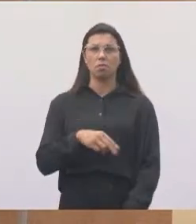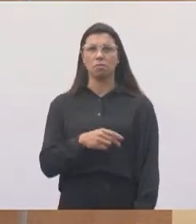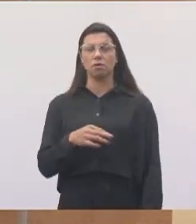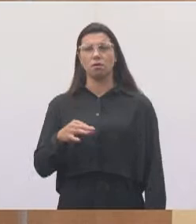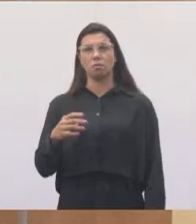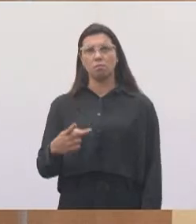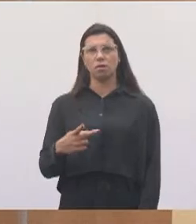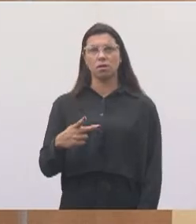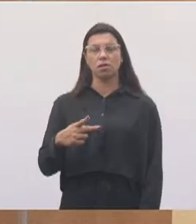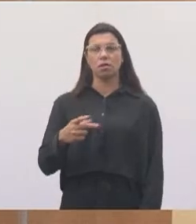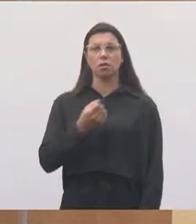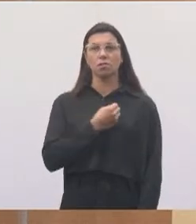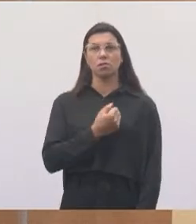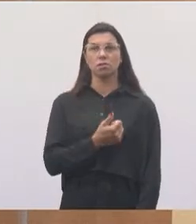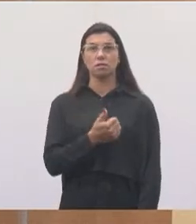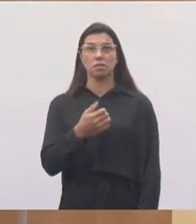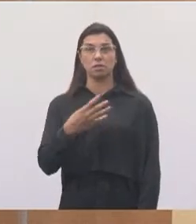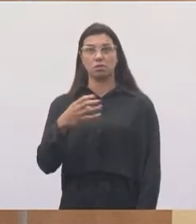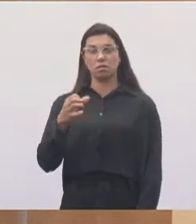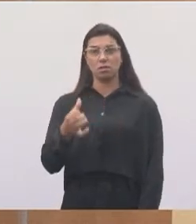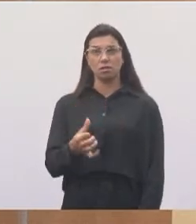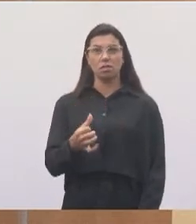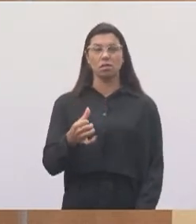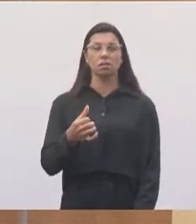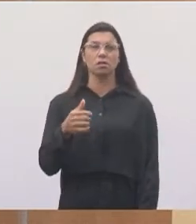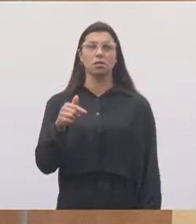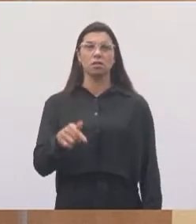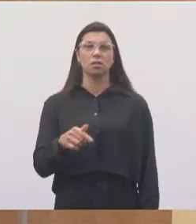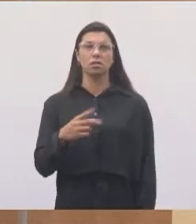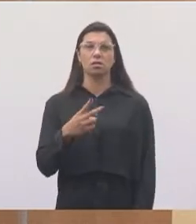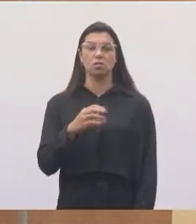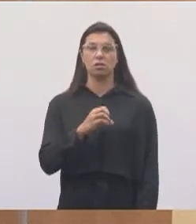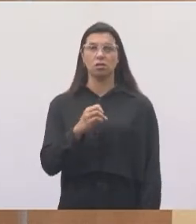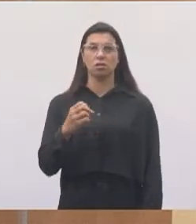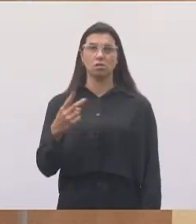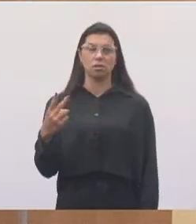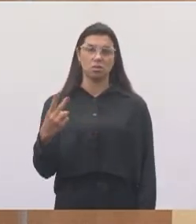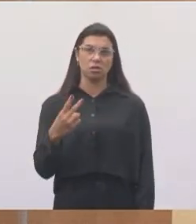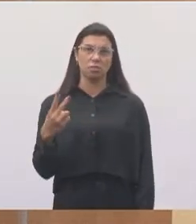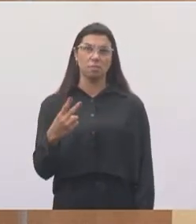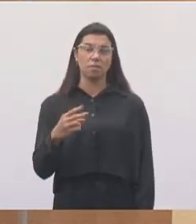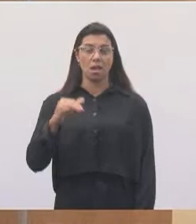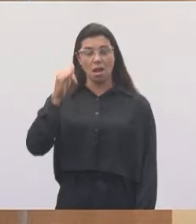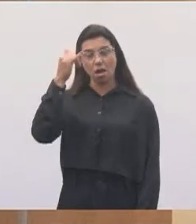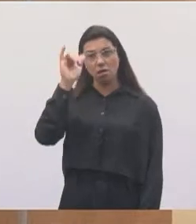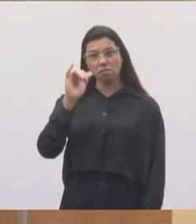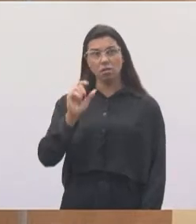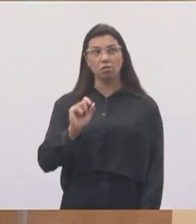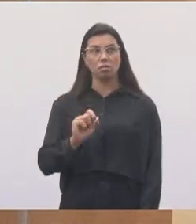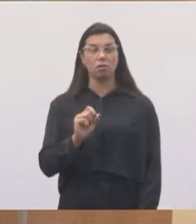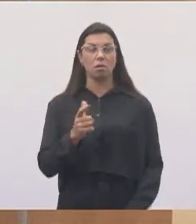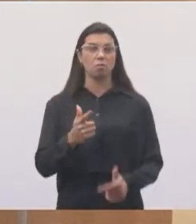número 146, 7, 2022, evitando-se eventuais